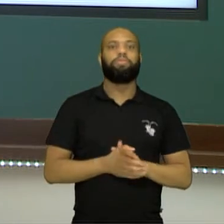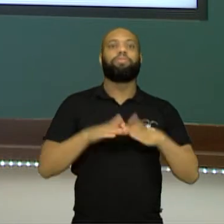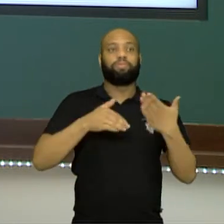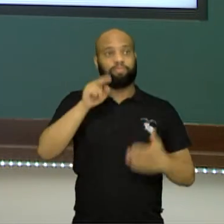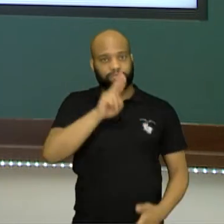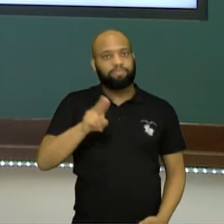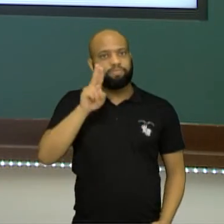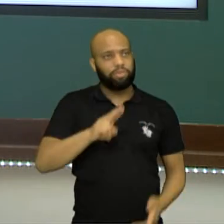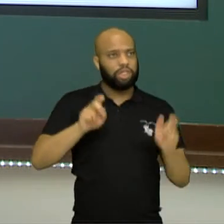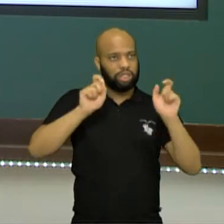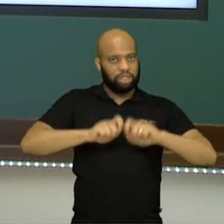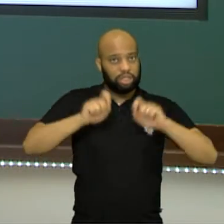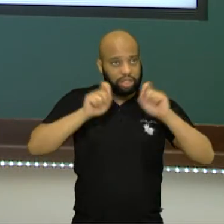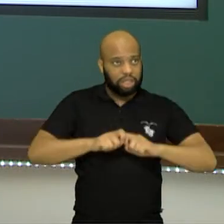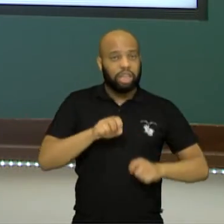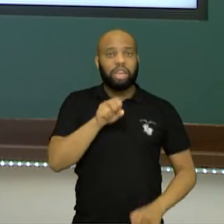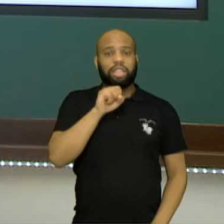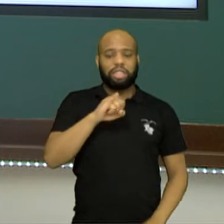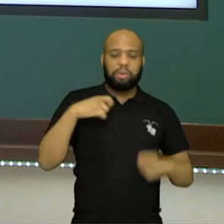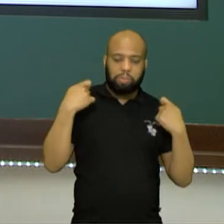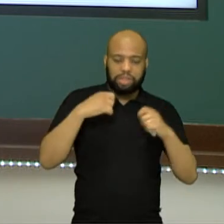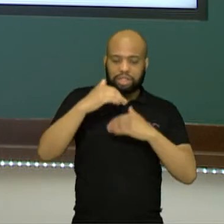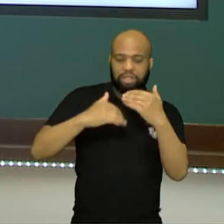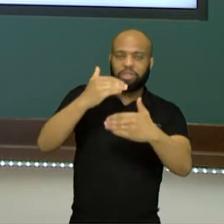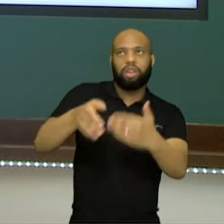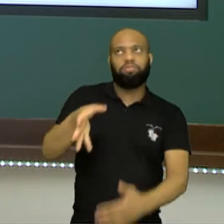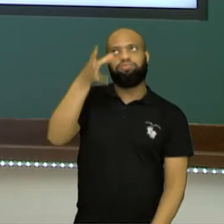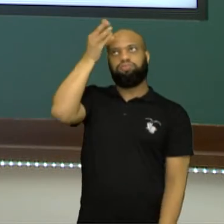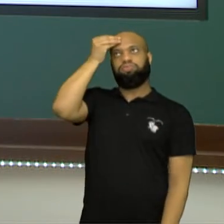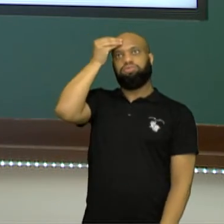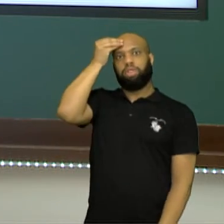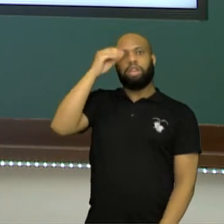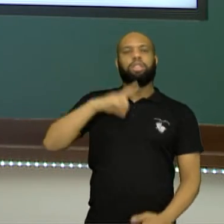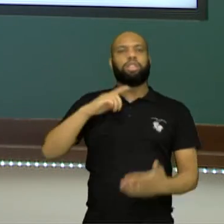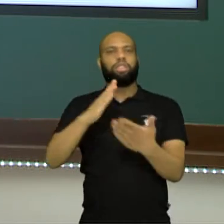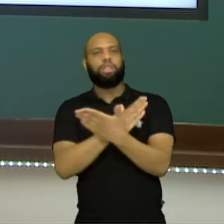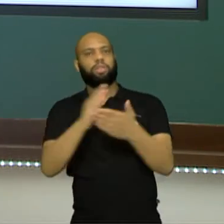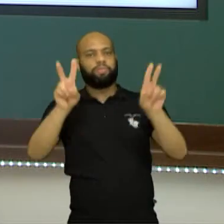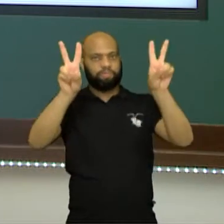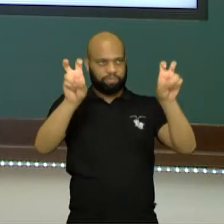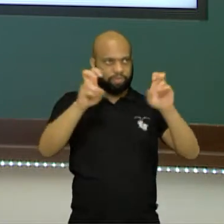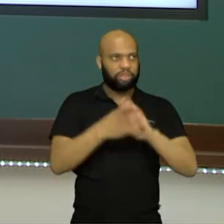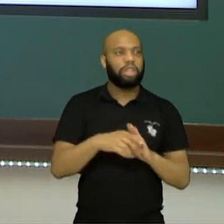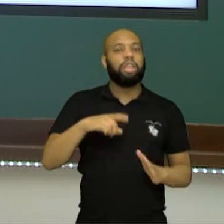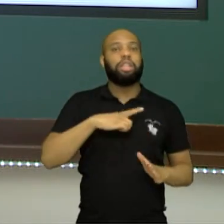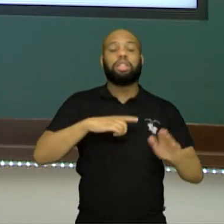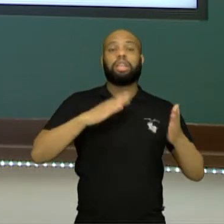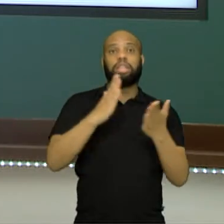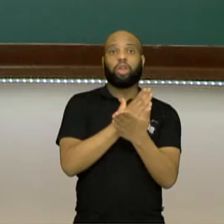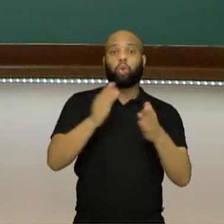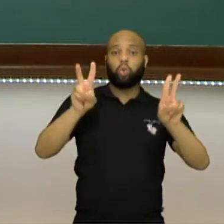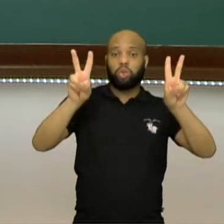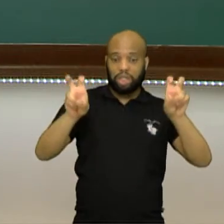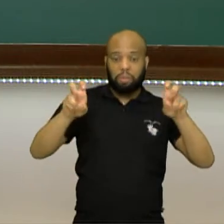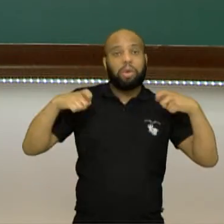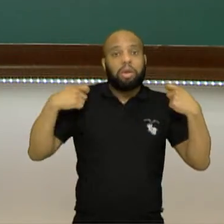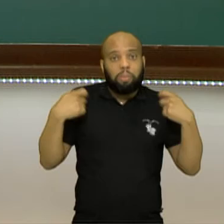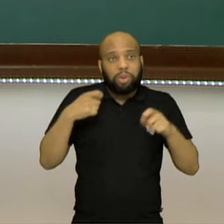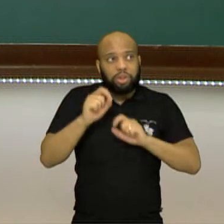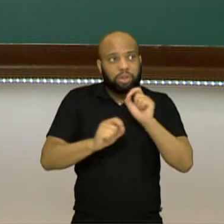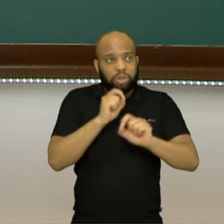ferramentas alternativas para quem precisa desenvolver a memorização em alguns assuntos. Existem assuntos que exigem que